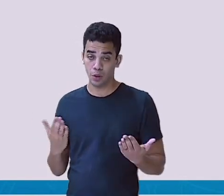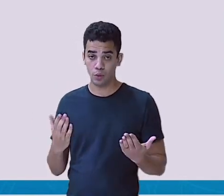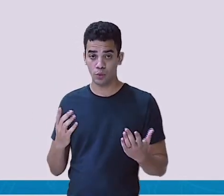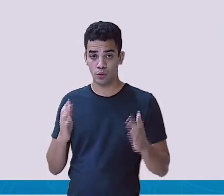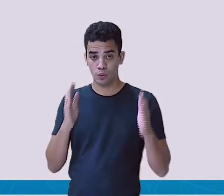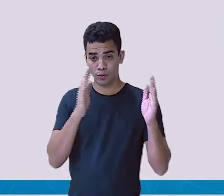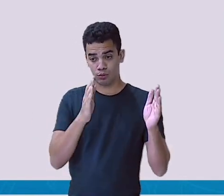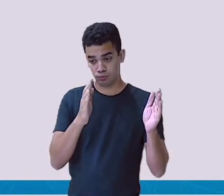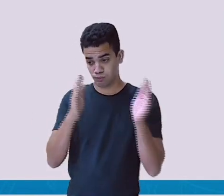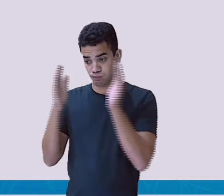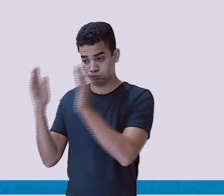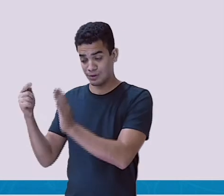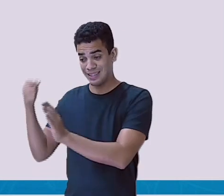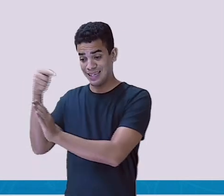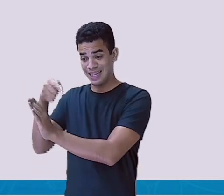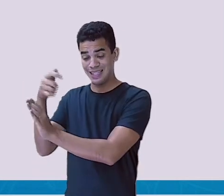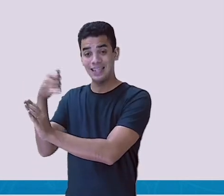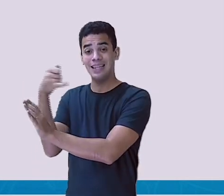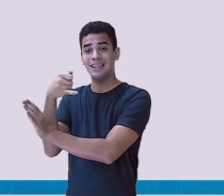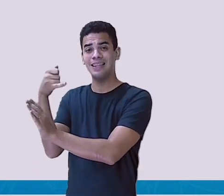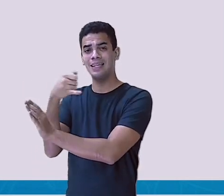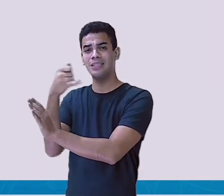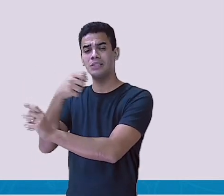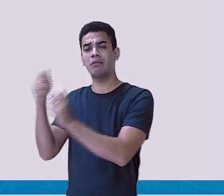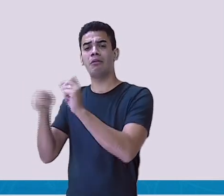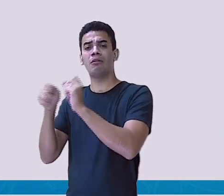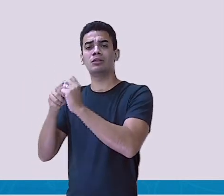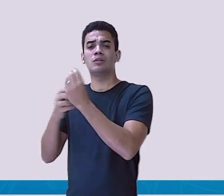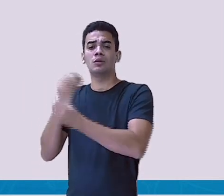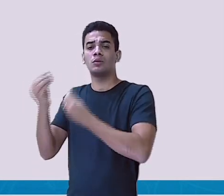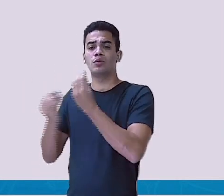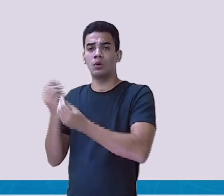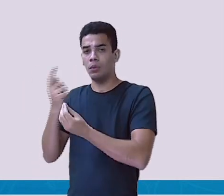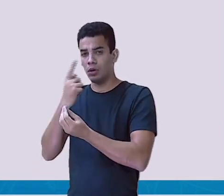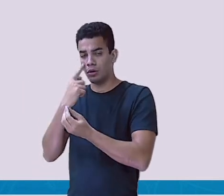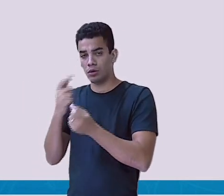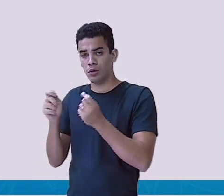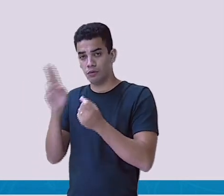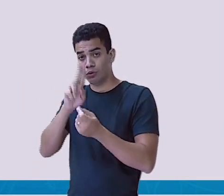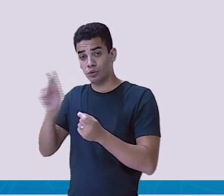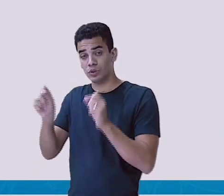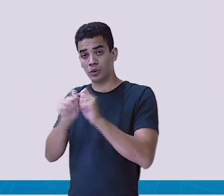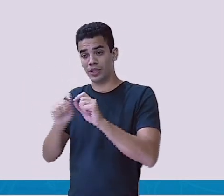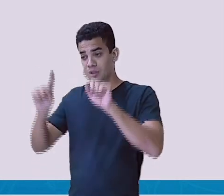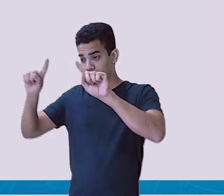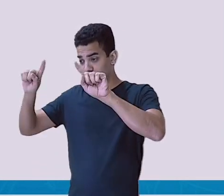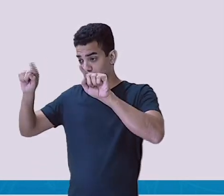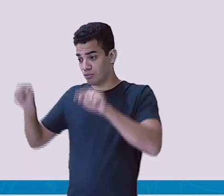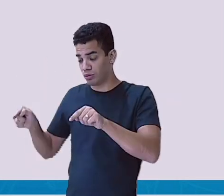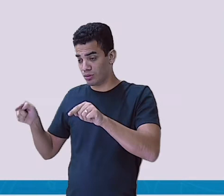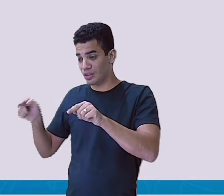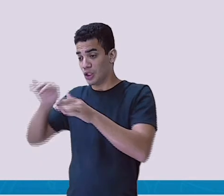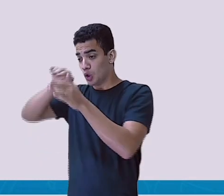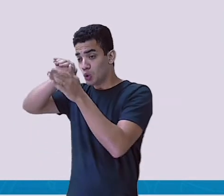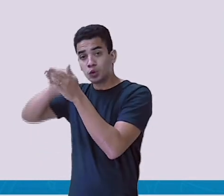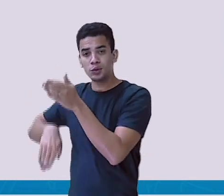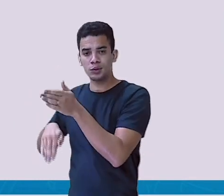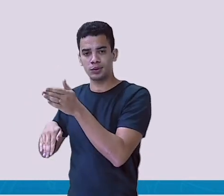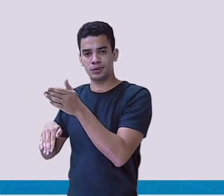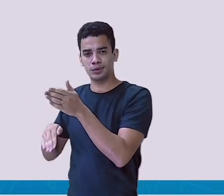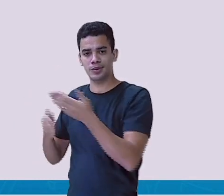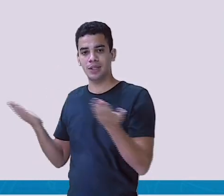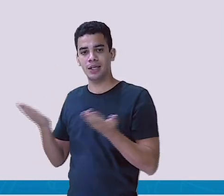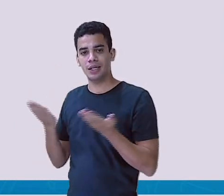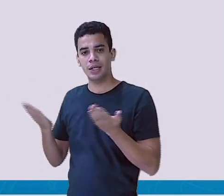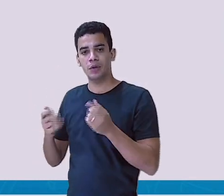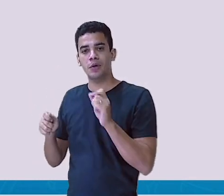eu já posso fazer o jogo dos sinais tirando do parêntese. Veja, menos, menos, aqui vai ser mais. Aí eu vou